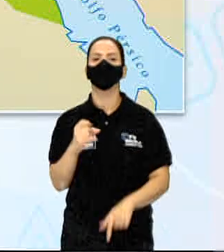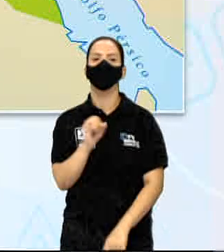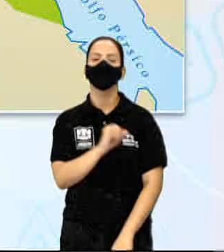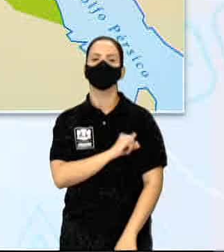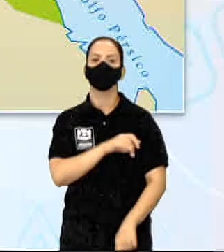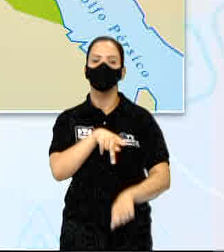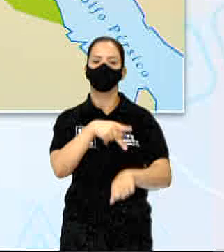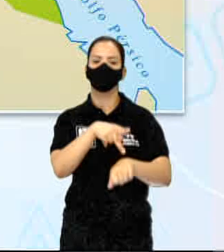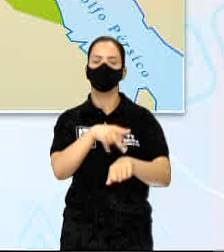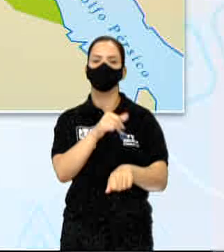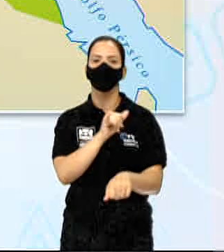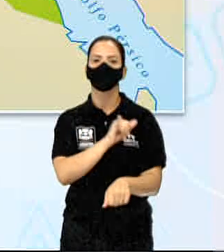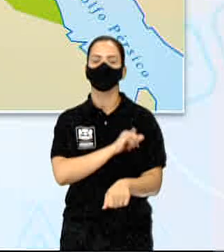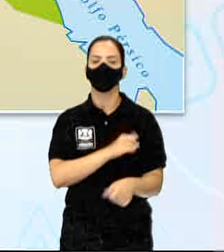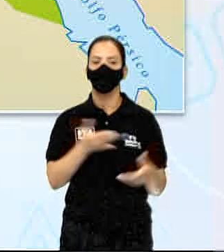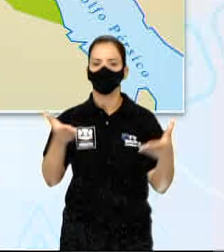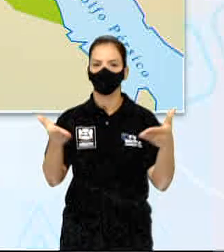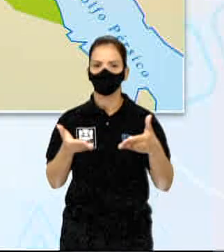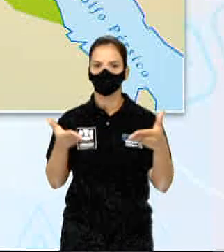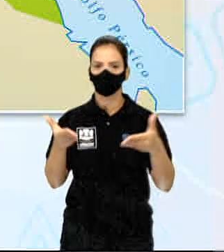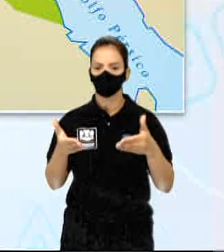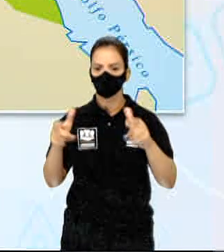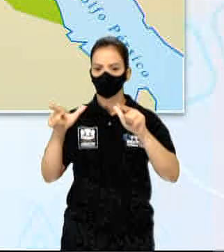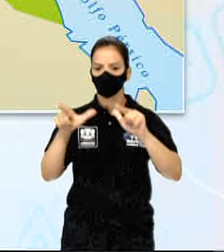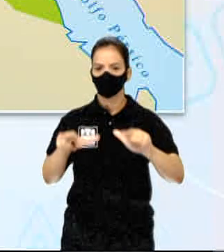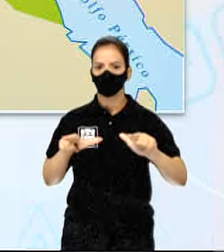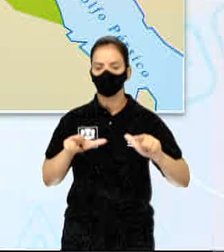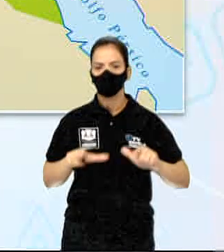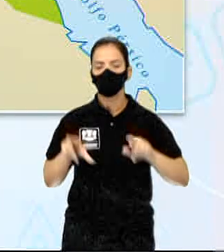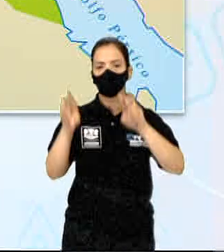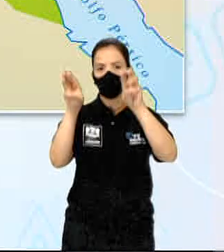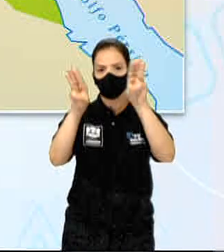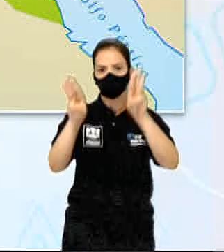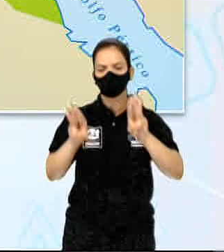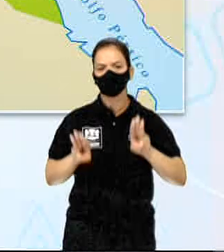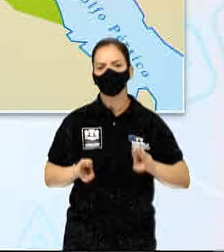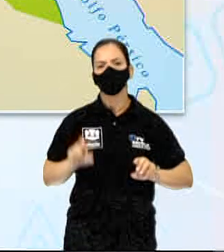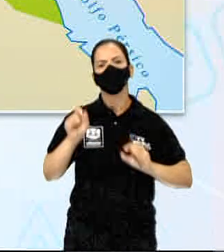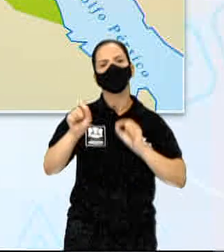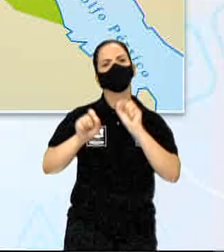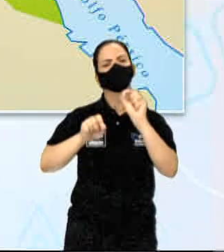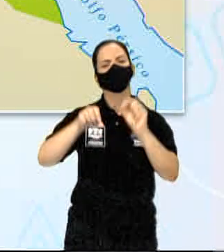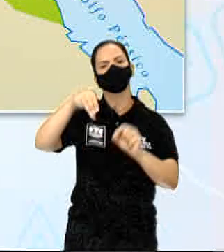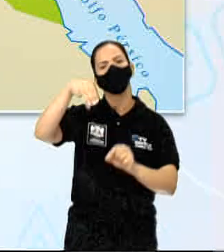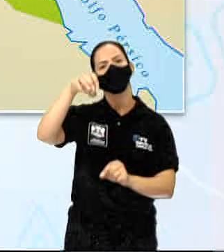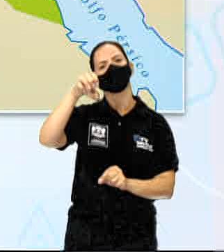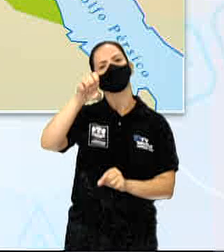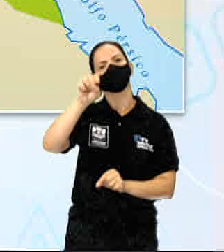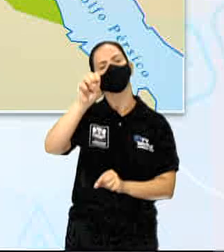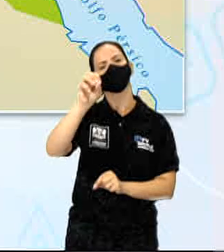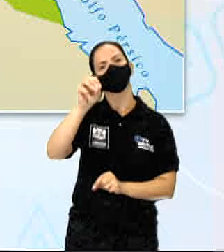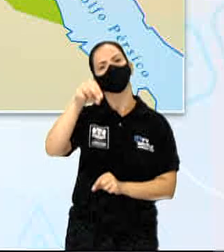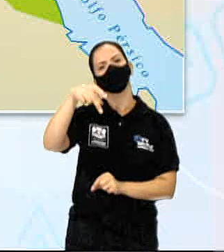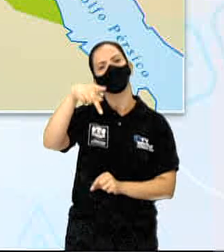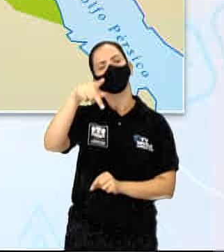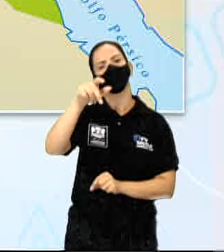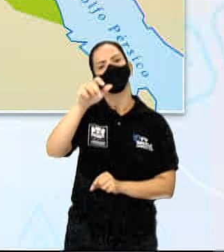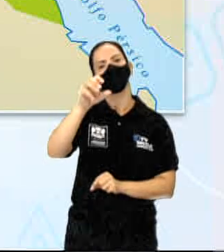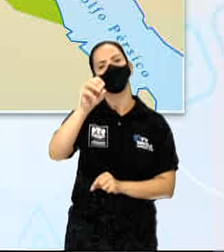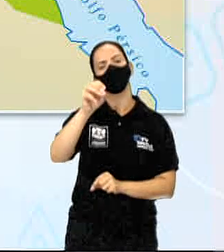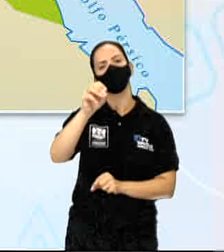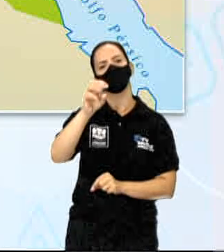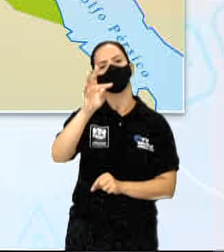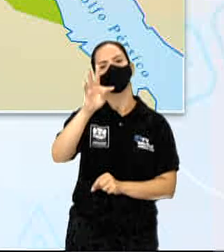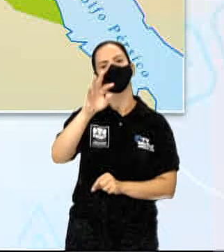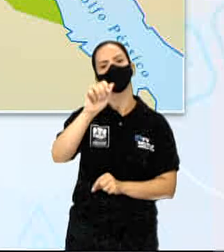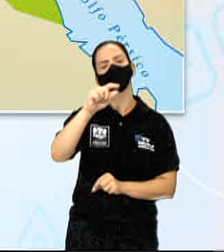tá? Nós fomos parar aí nas terras da Mesopotâmia. E o que significa Mesopotâmia, gente? É um nome que vem da